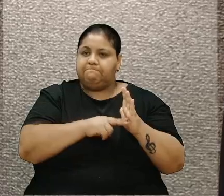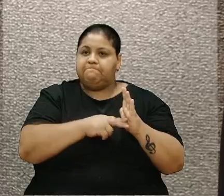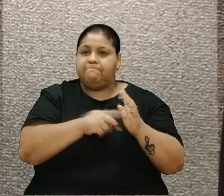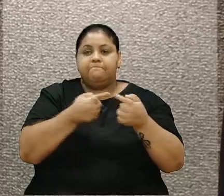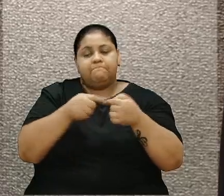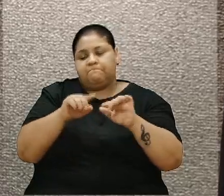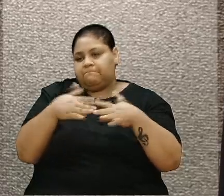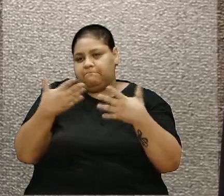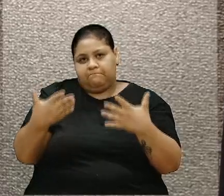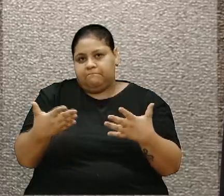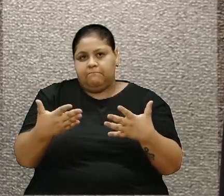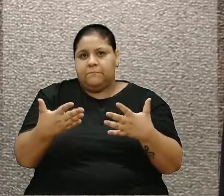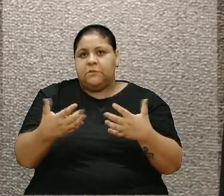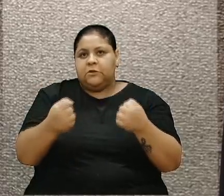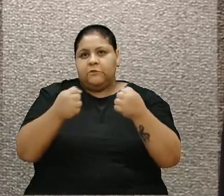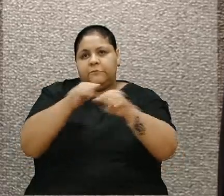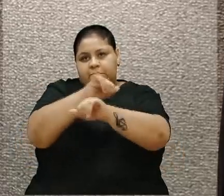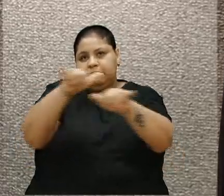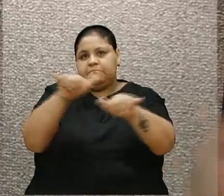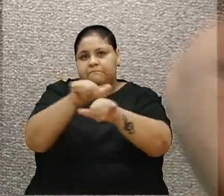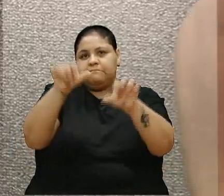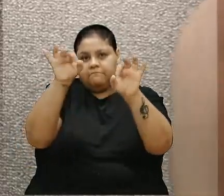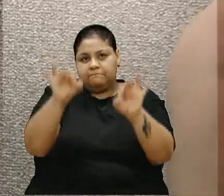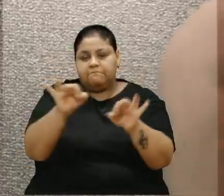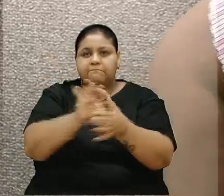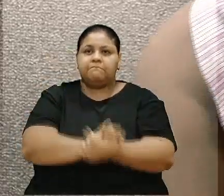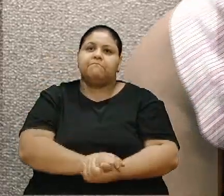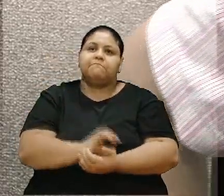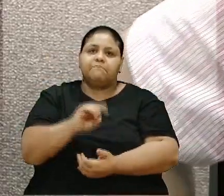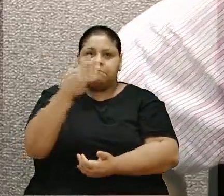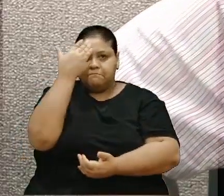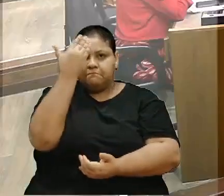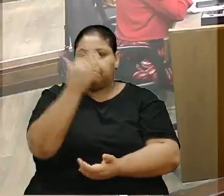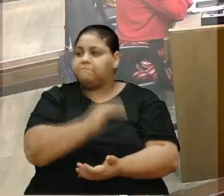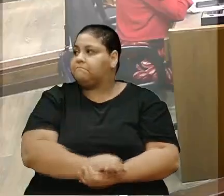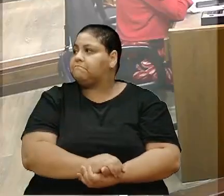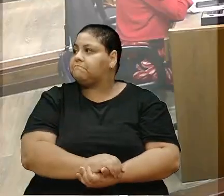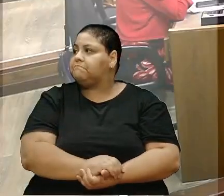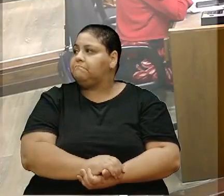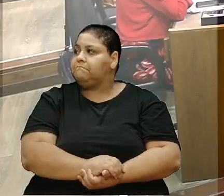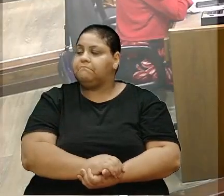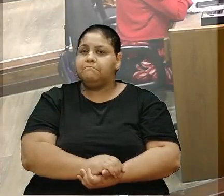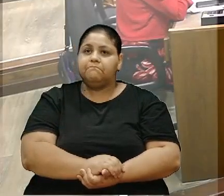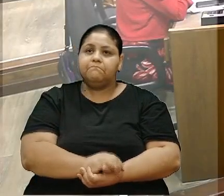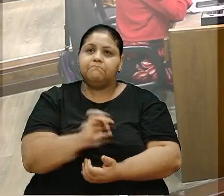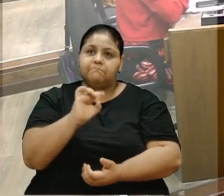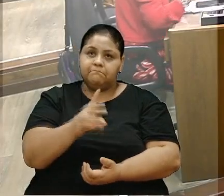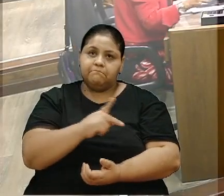Mas, enfim, vai ser prestadas as informações devidas. Mas é isso, vereador. Obrigado. Obrigado, senhor presidente. Era isso.